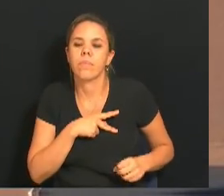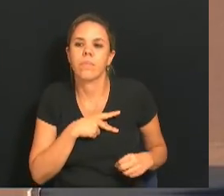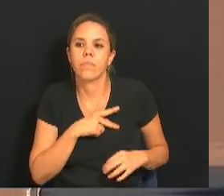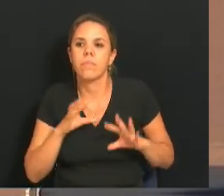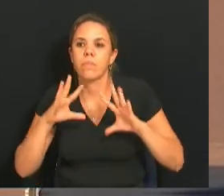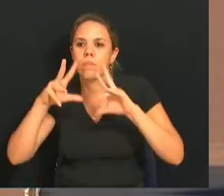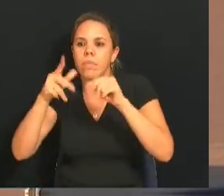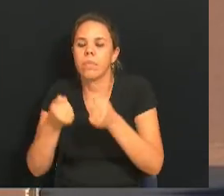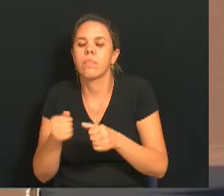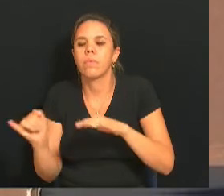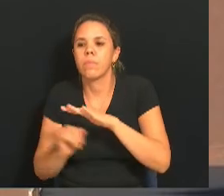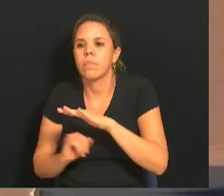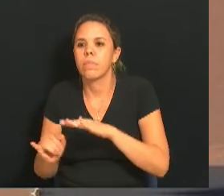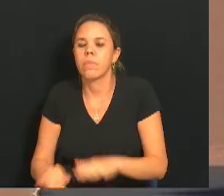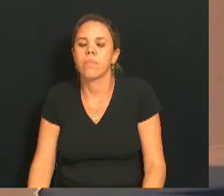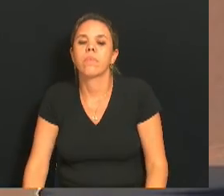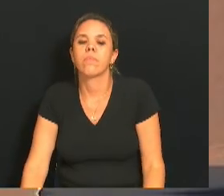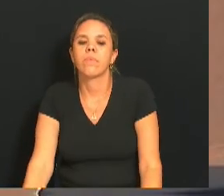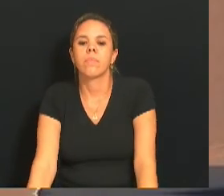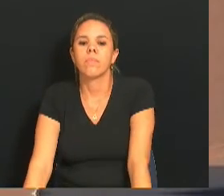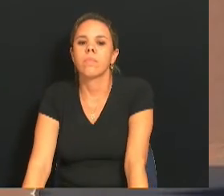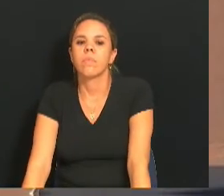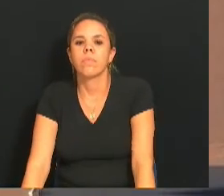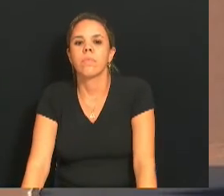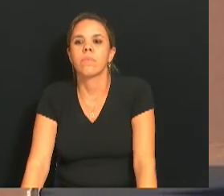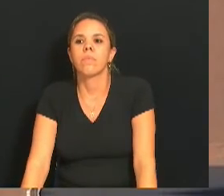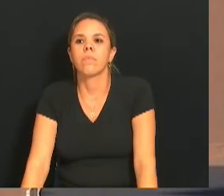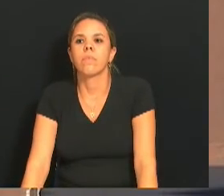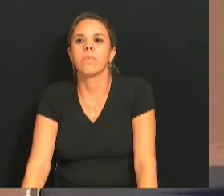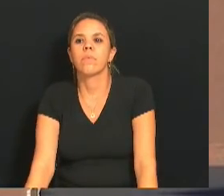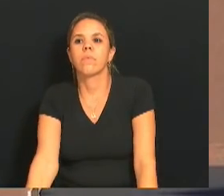as entidades e autoridades. Então, seria isso.